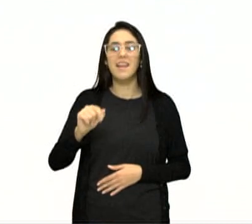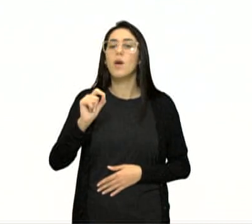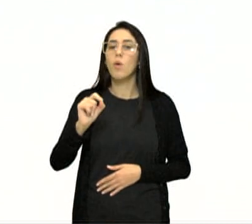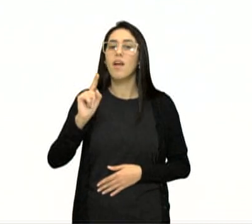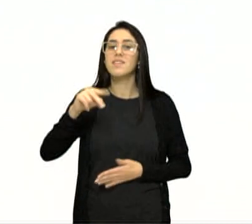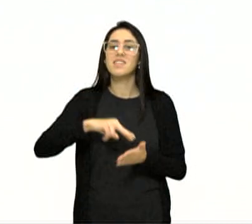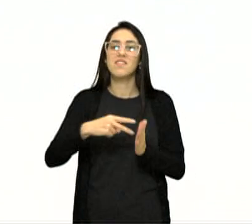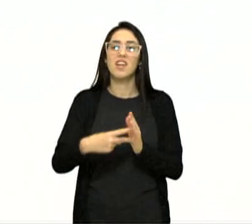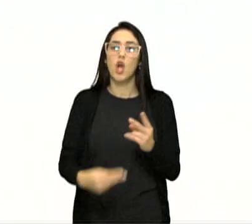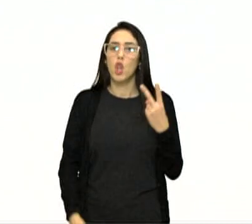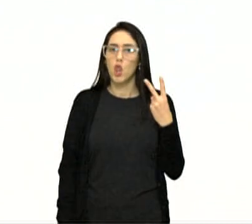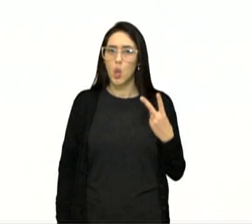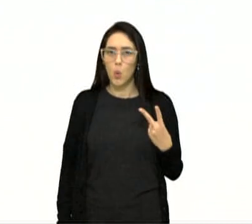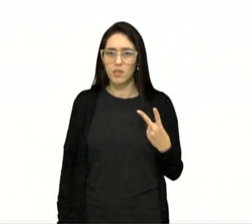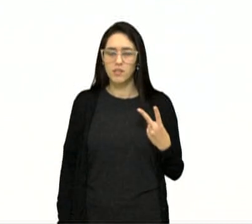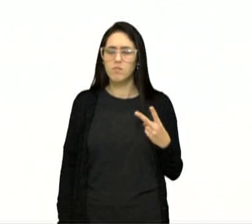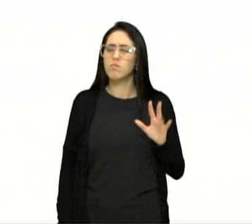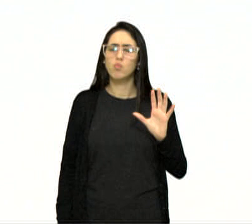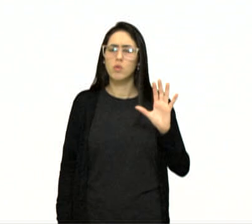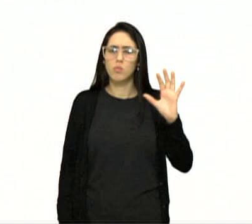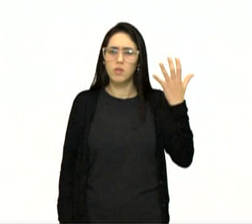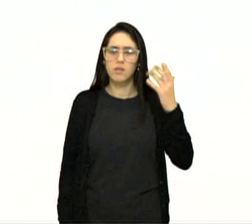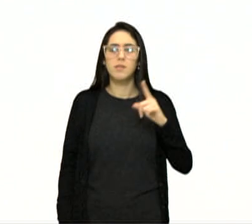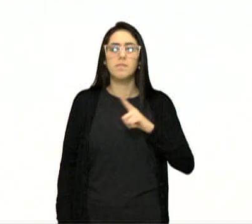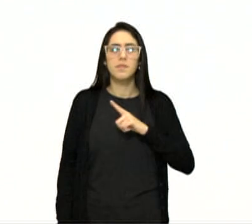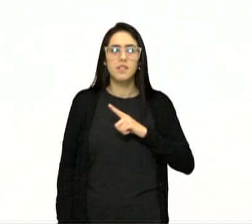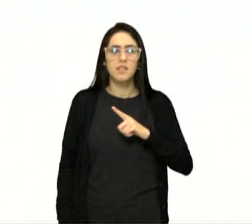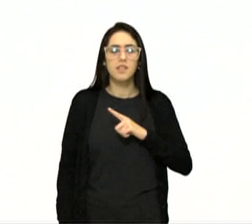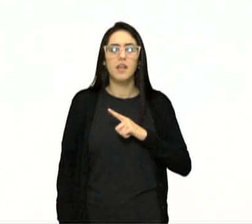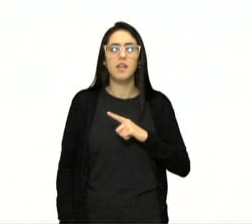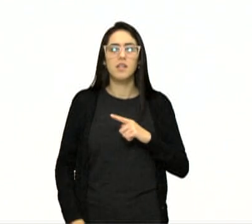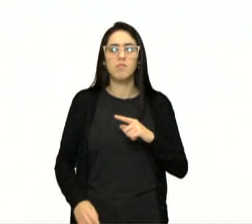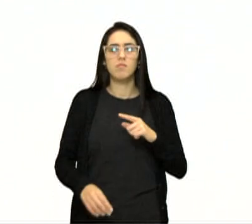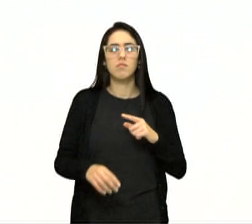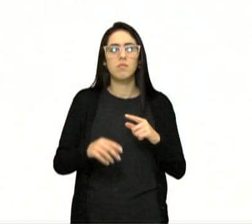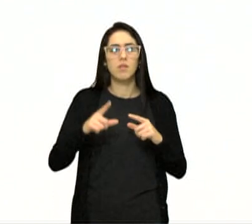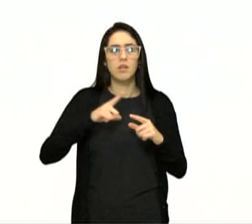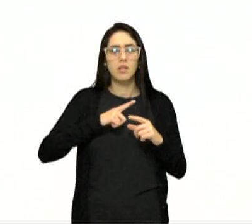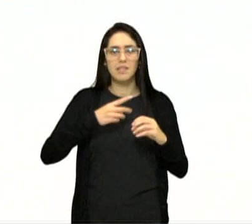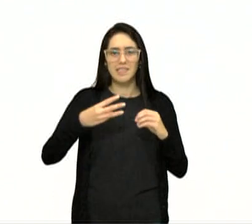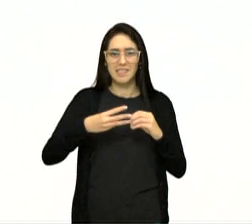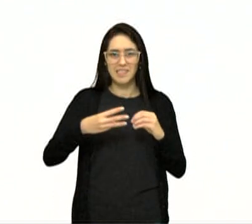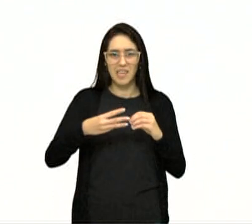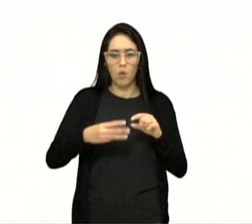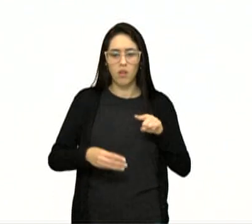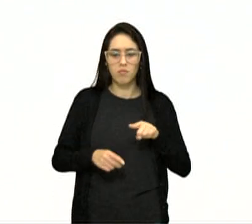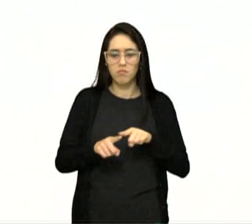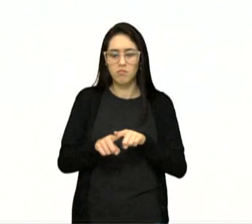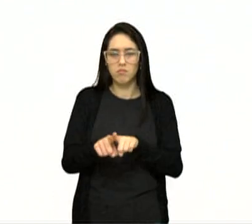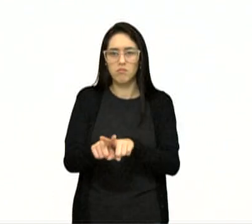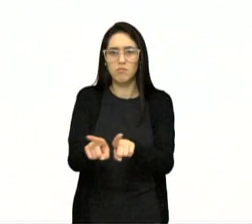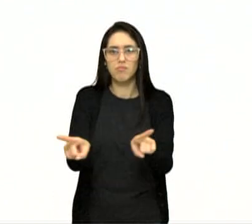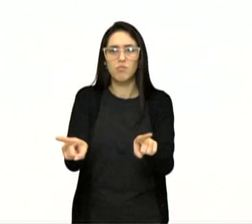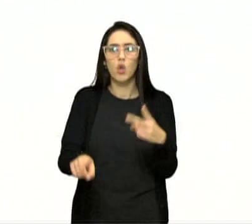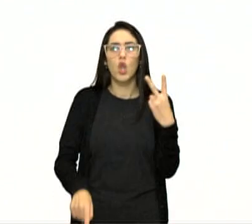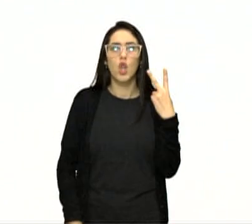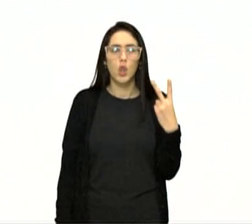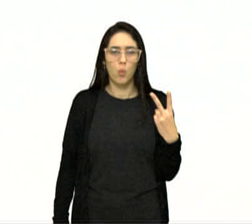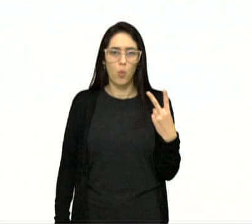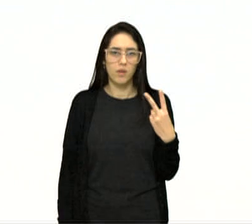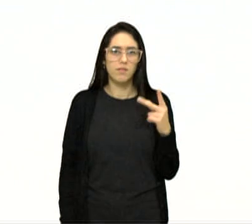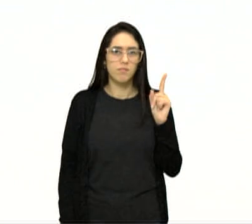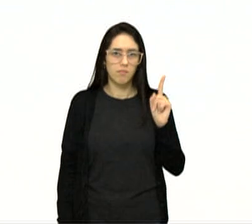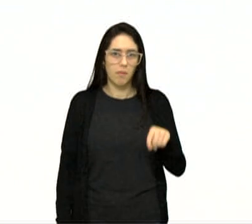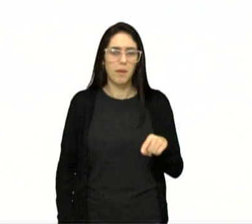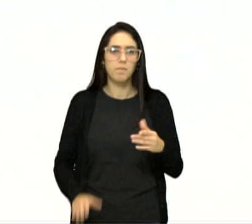Né? Então, o que acontece? Ela vai formar a bipartição, vai separar. Uma célula vai dar origem a duas, simplesmente. É divisão